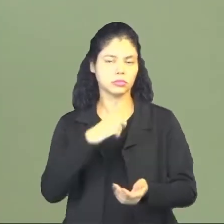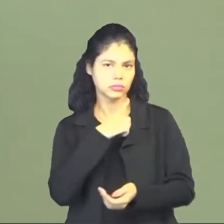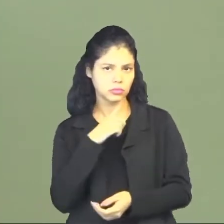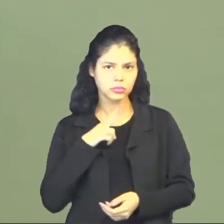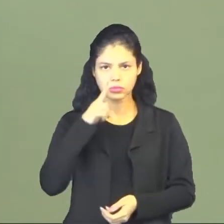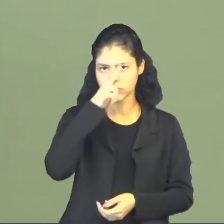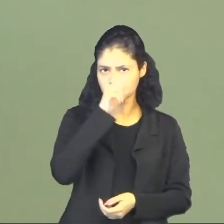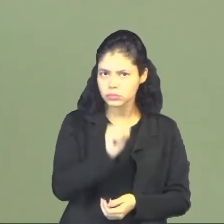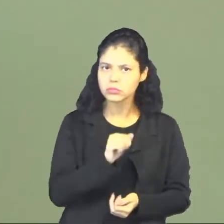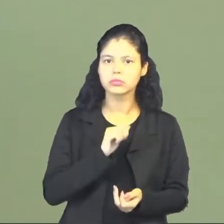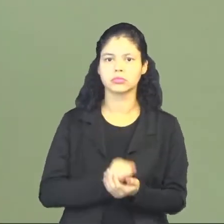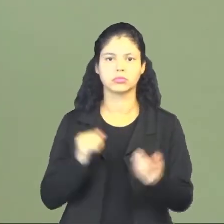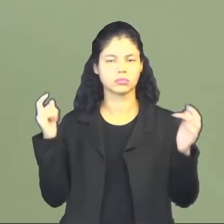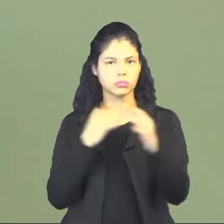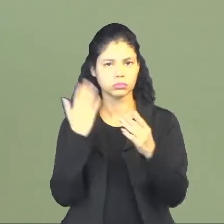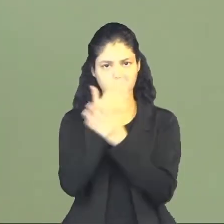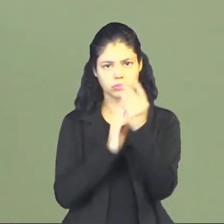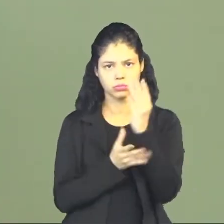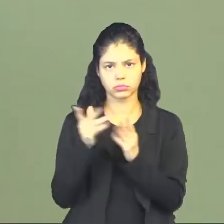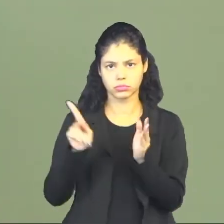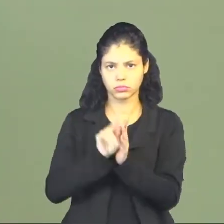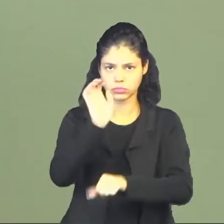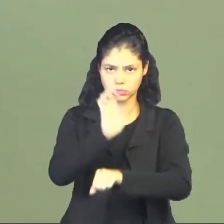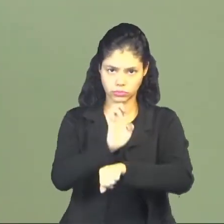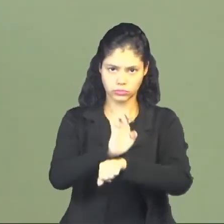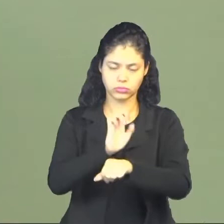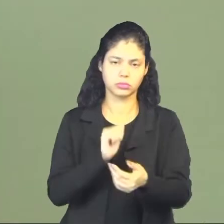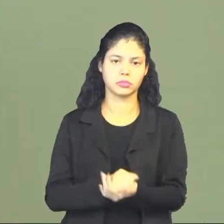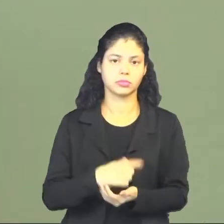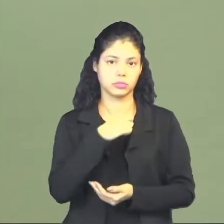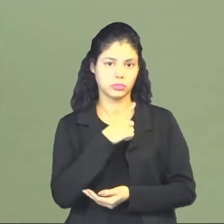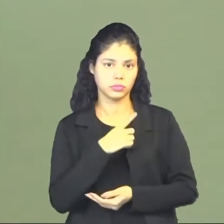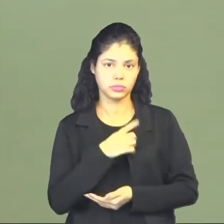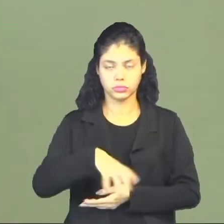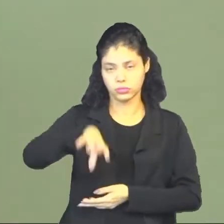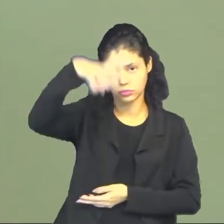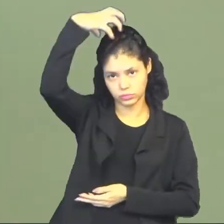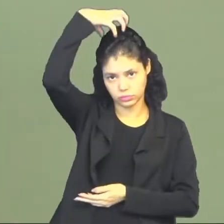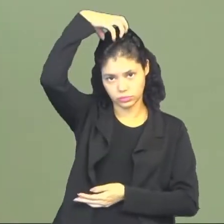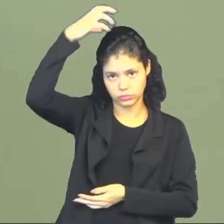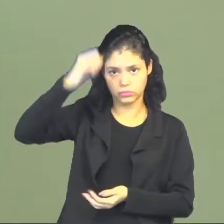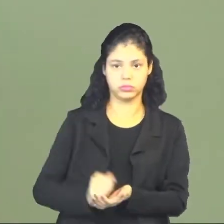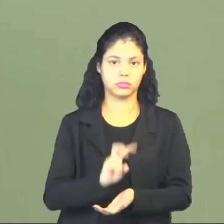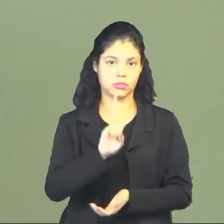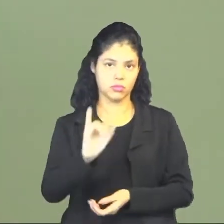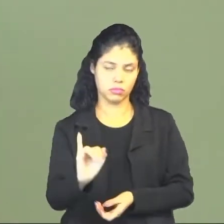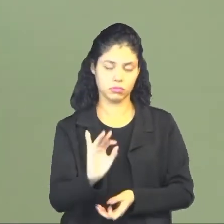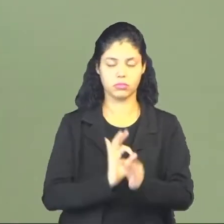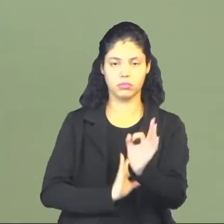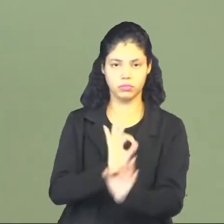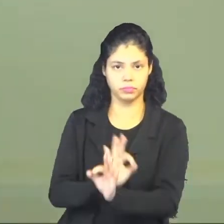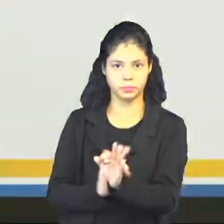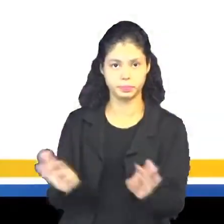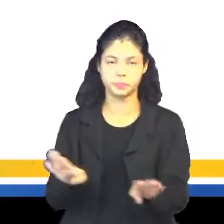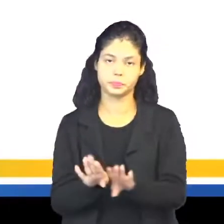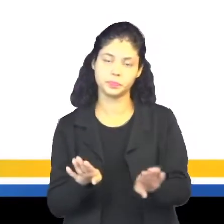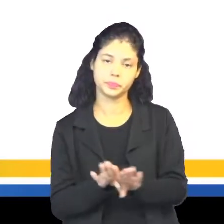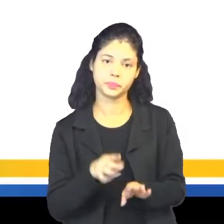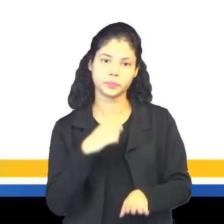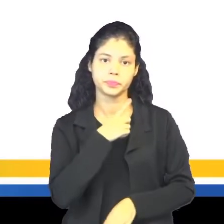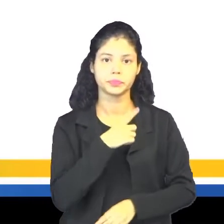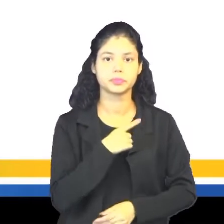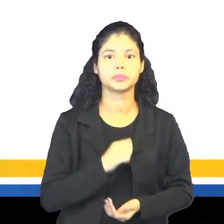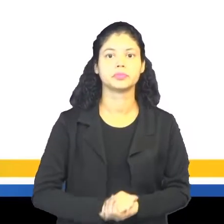todo centralizado na mão do Estado, que se concentra ali na mão do rei e vai tomando forma esse Estado moderno.